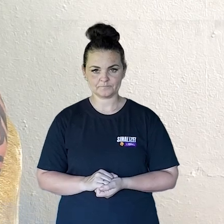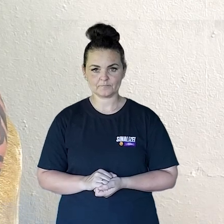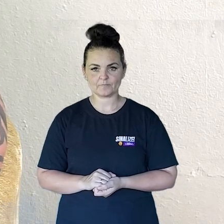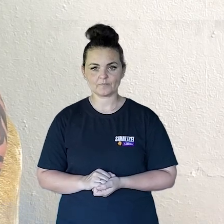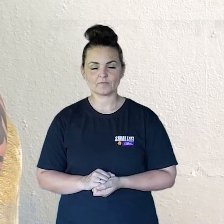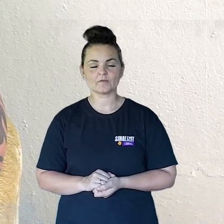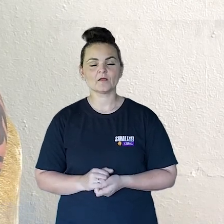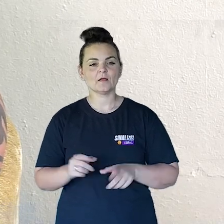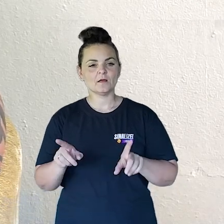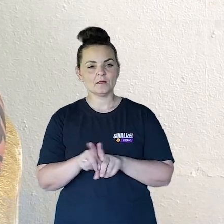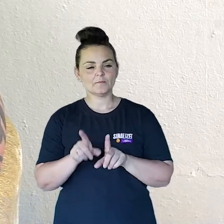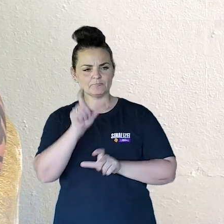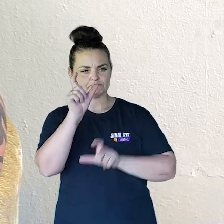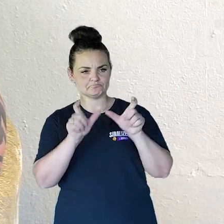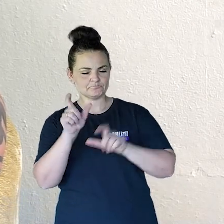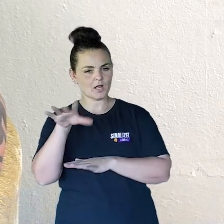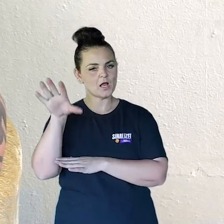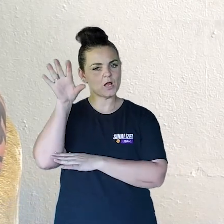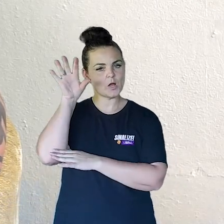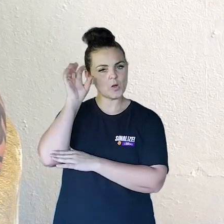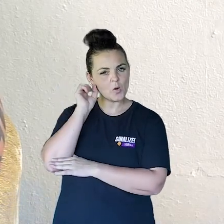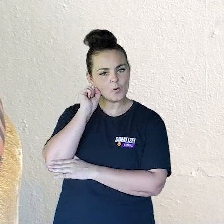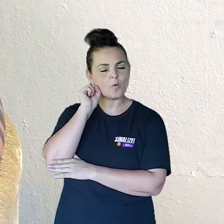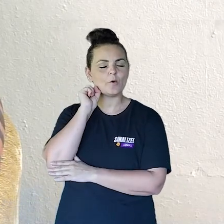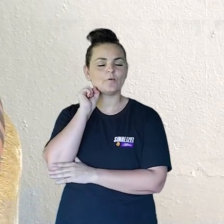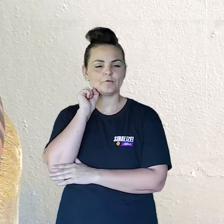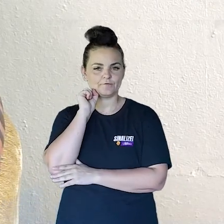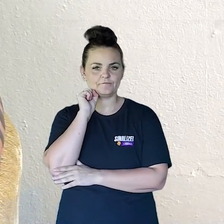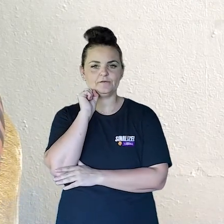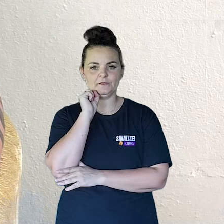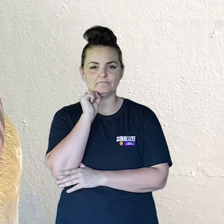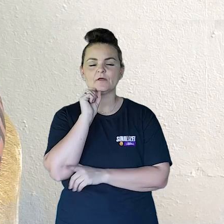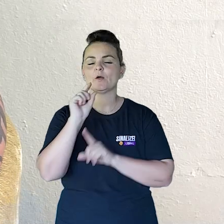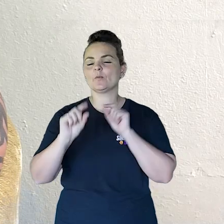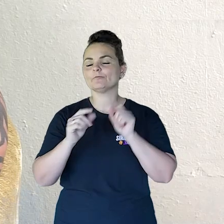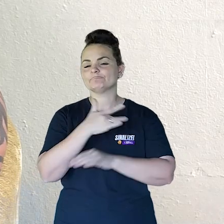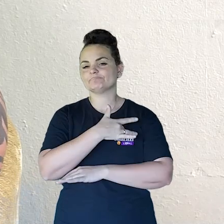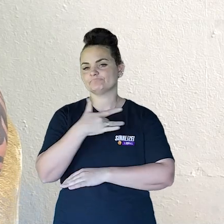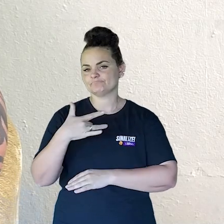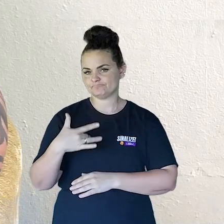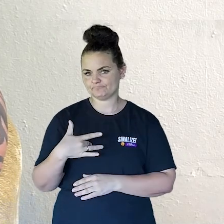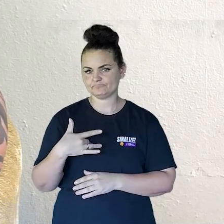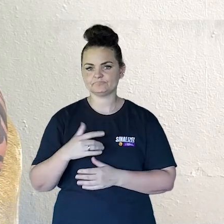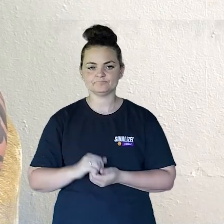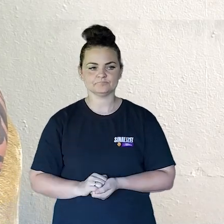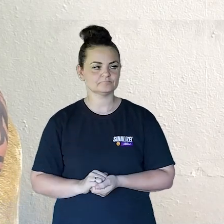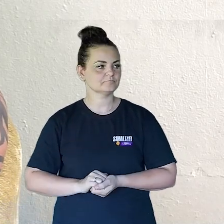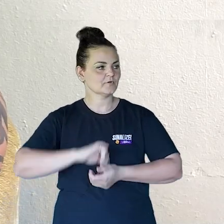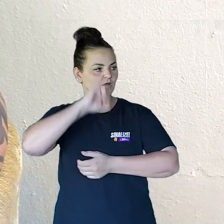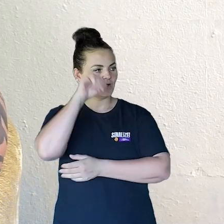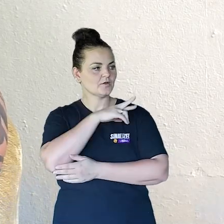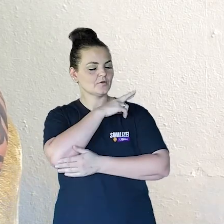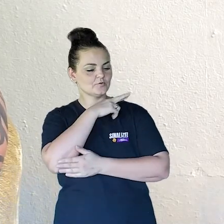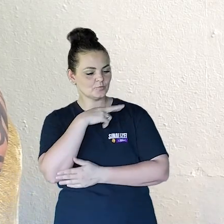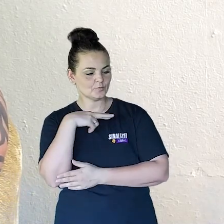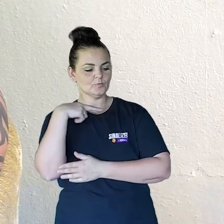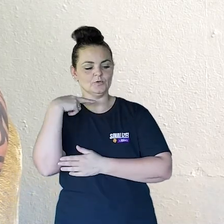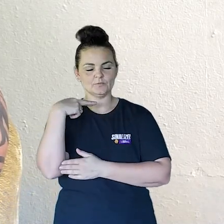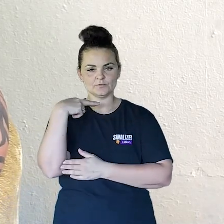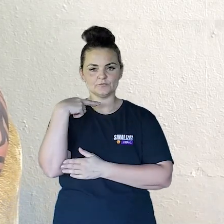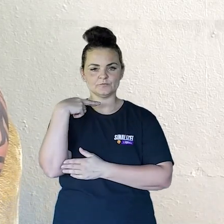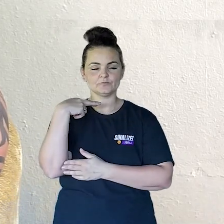que a gente vê muito o pessoal falando também é a questão da saúde. Né? E Jaraguá do Sul, ela